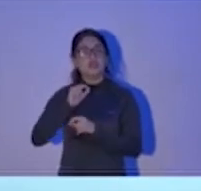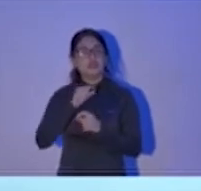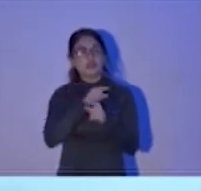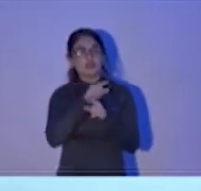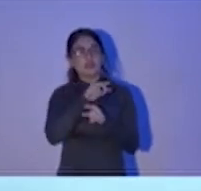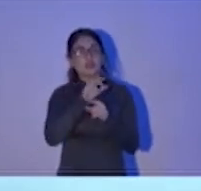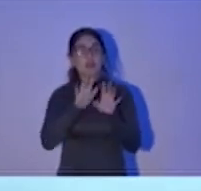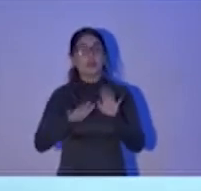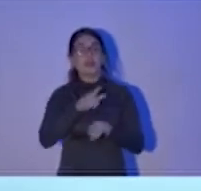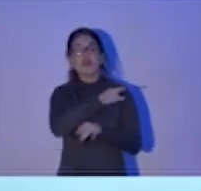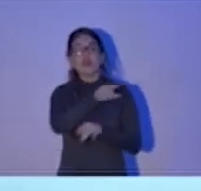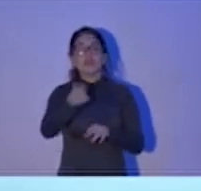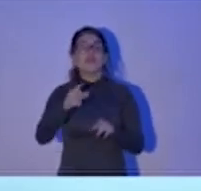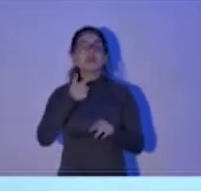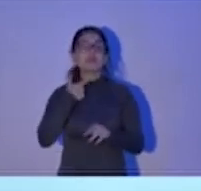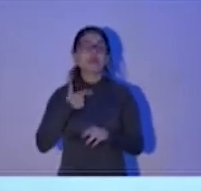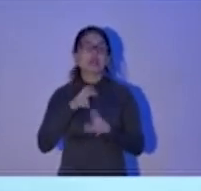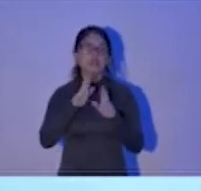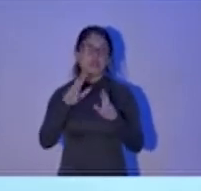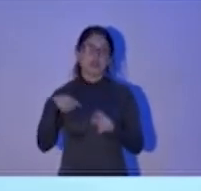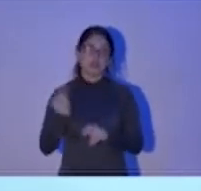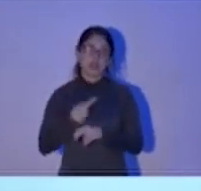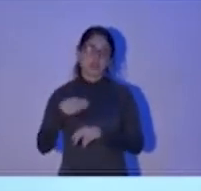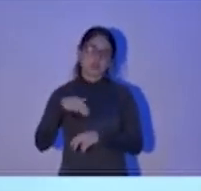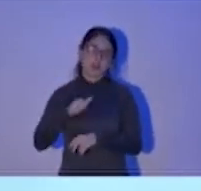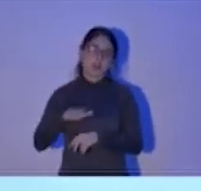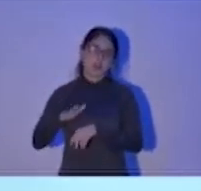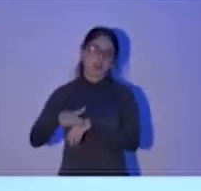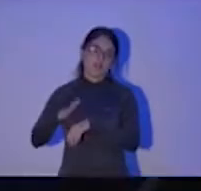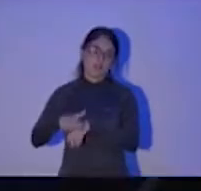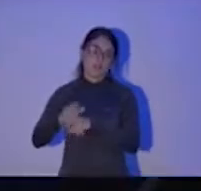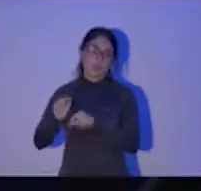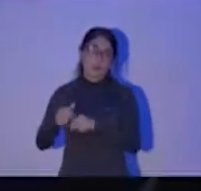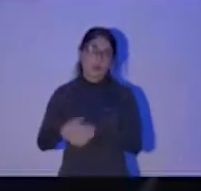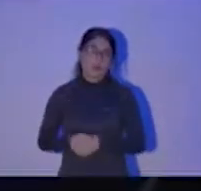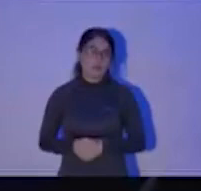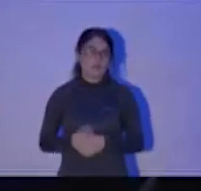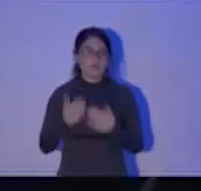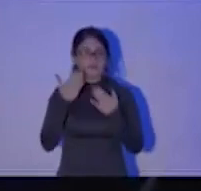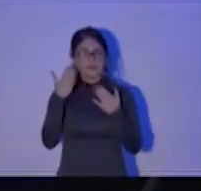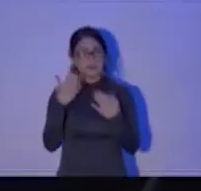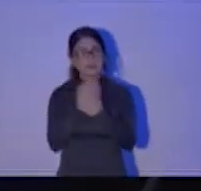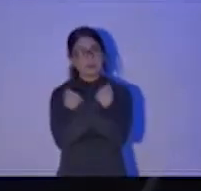à nossa atuação lá no MEC. Obrigado, viu? Um abraço.